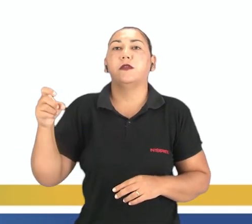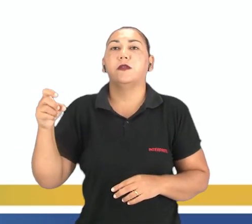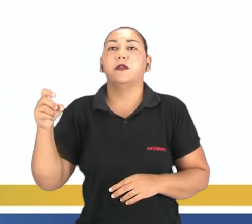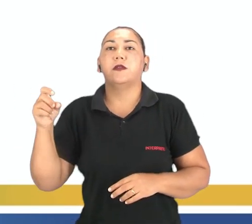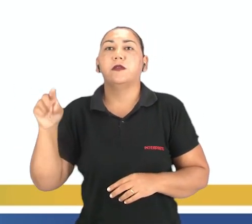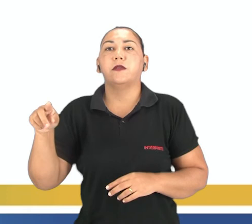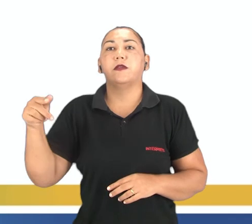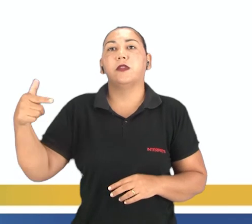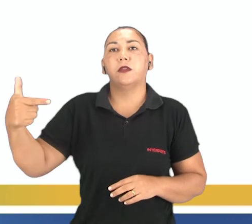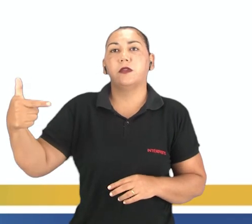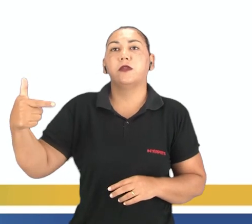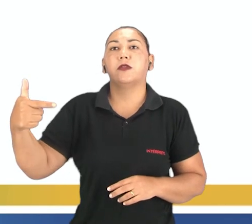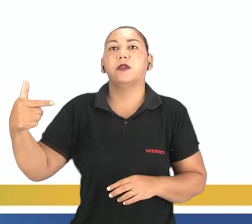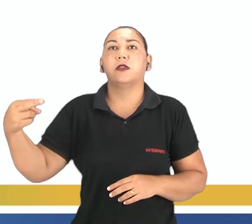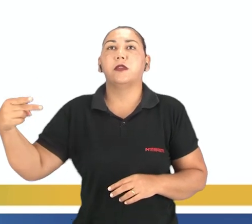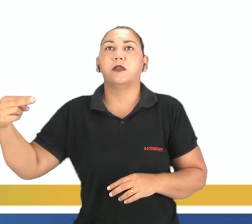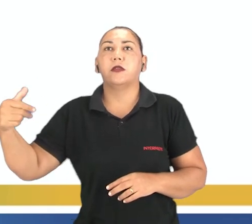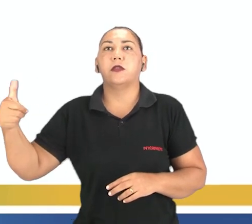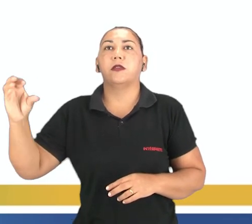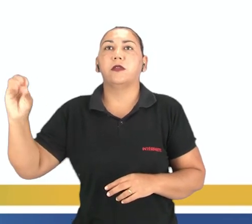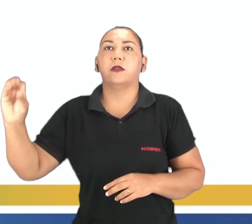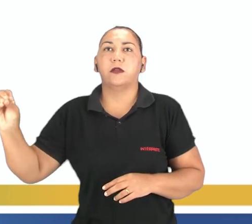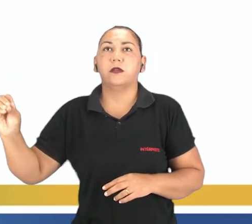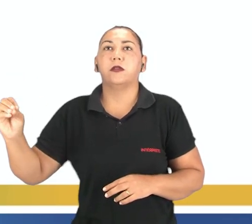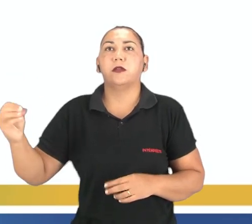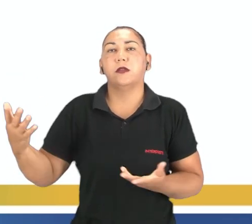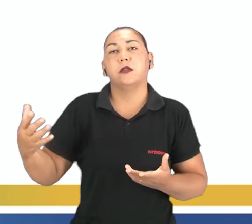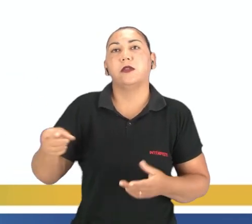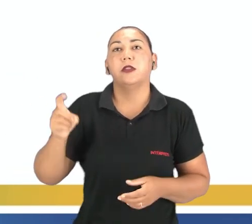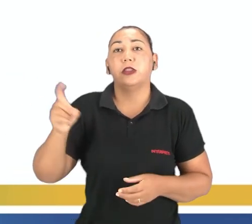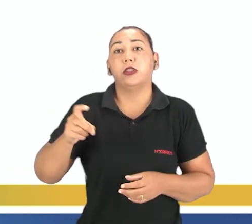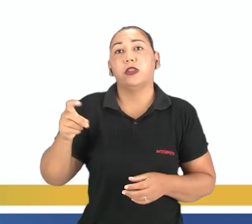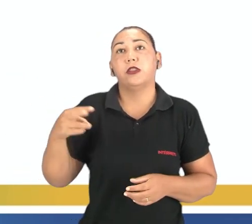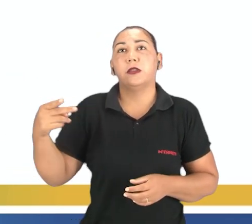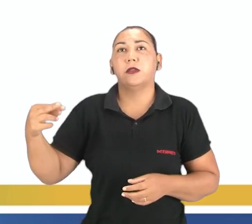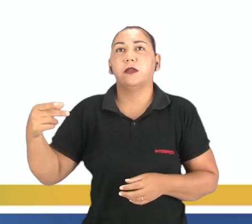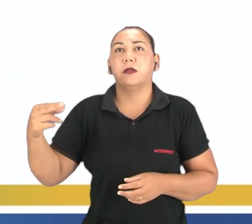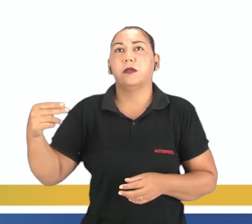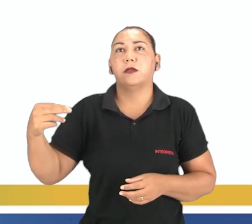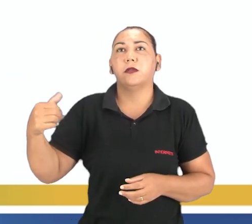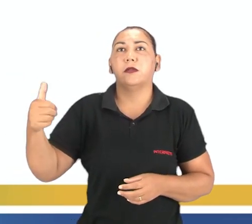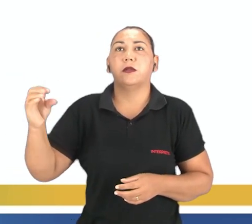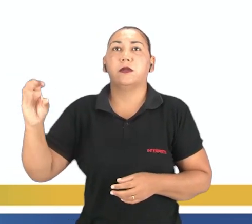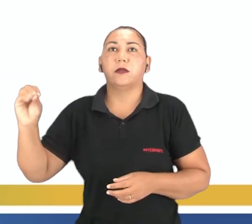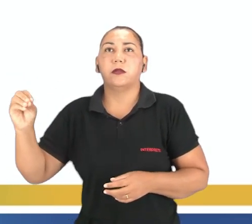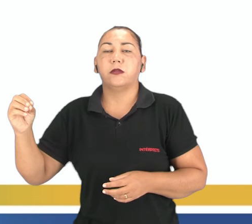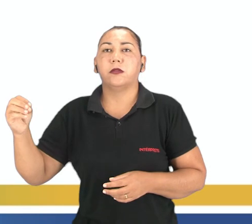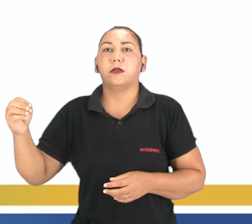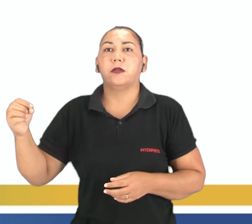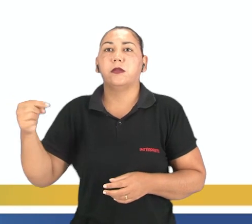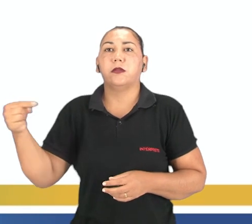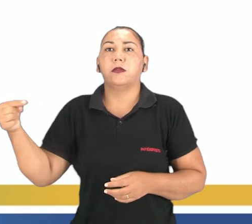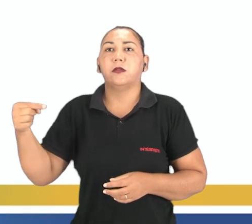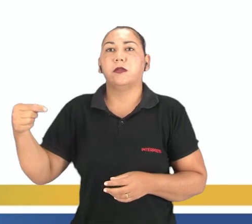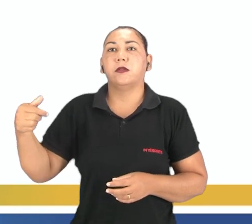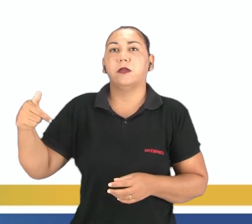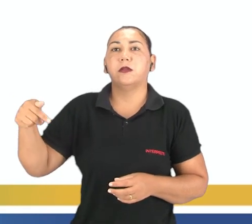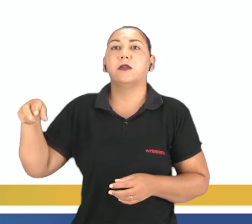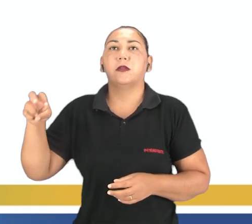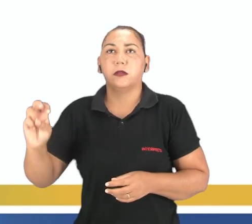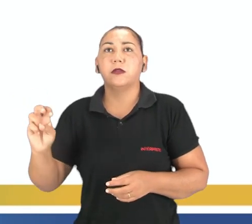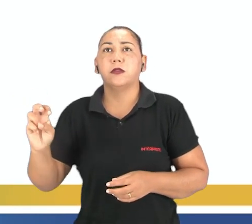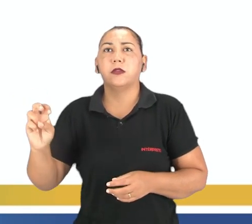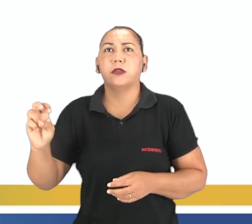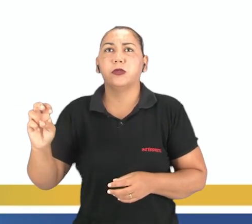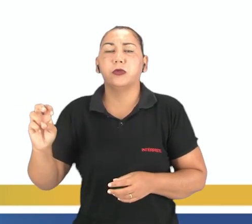é igual a 100 sobre 75, né? Já que o 75 passa dividindo. Então, isso quer dizer que esse automóvel